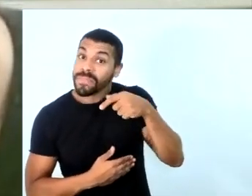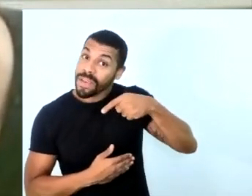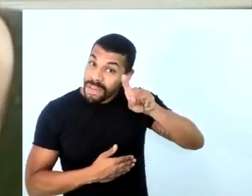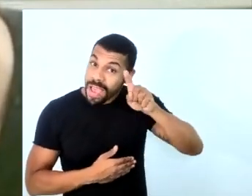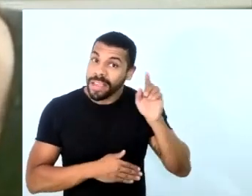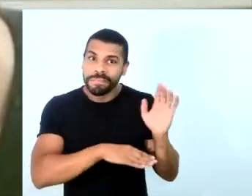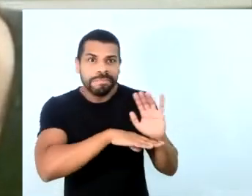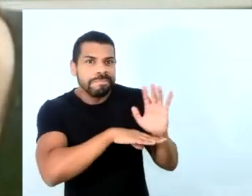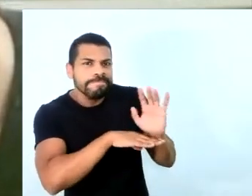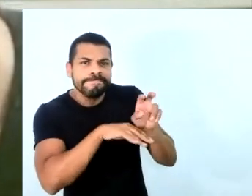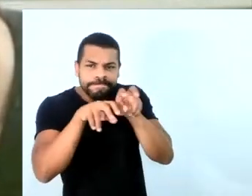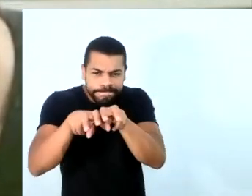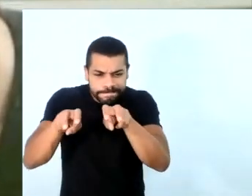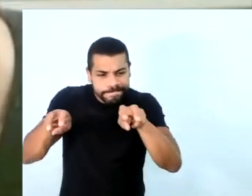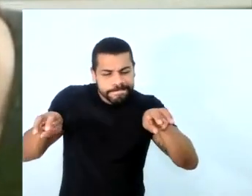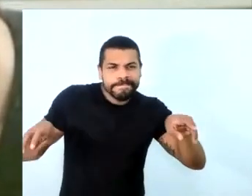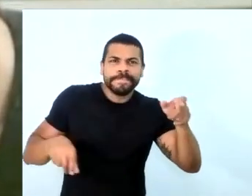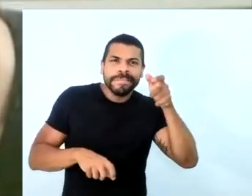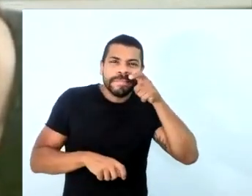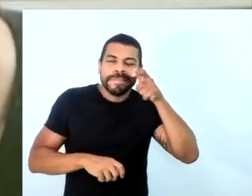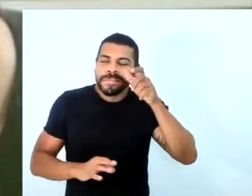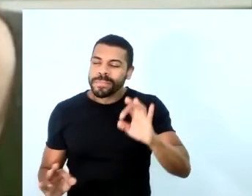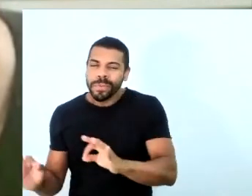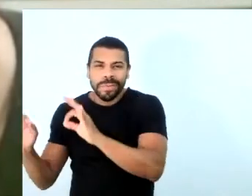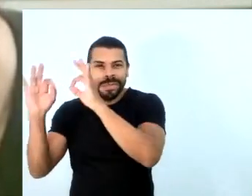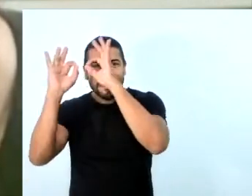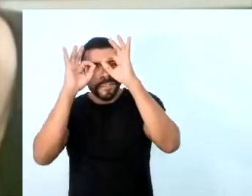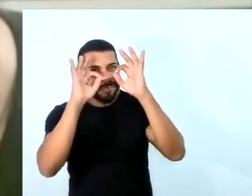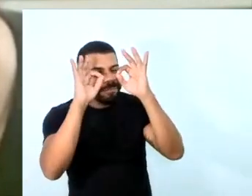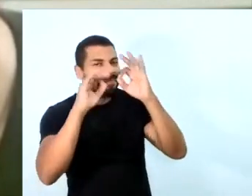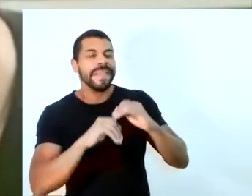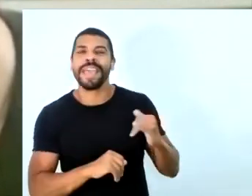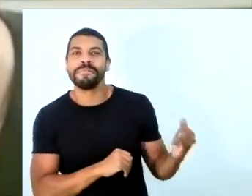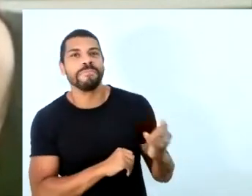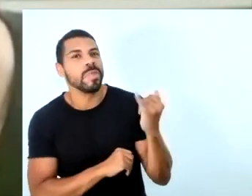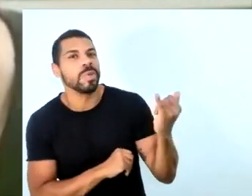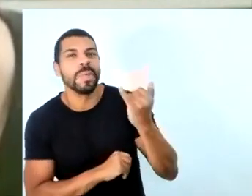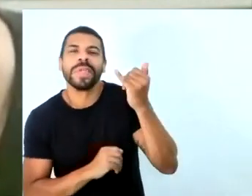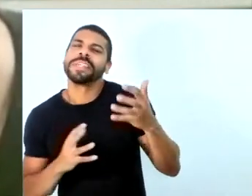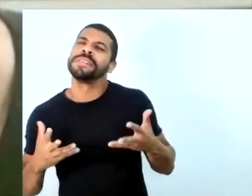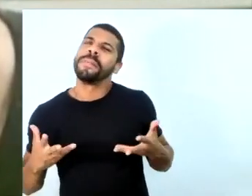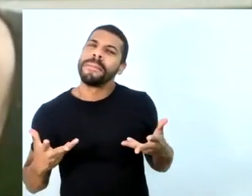pessoas que, quem puder, vá ao cinema, vejam os nossos filmes. É fundamental